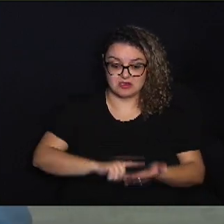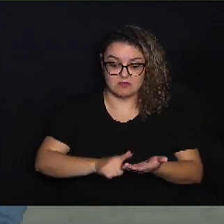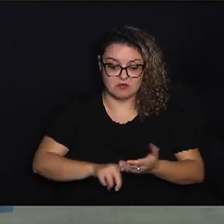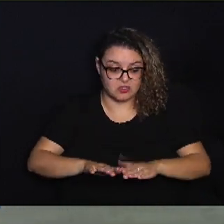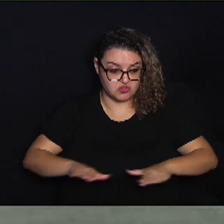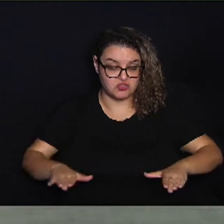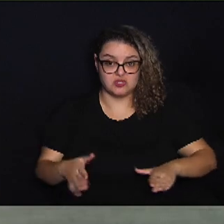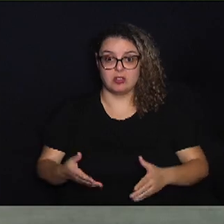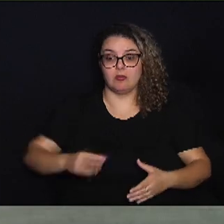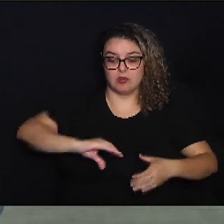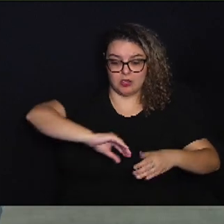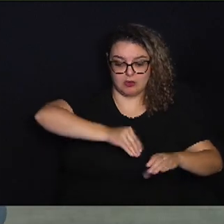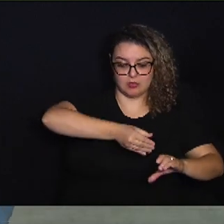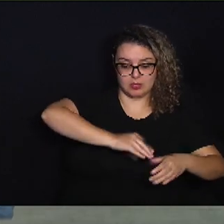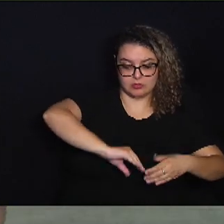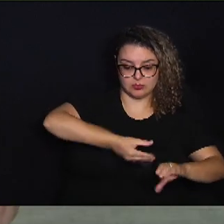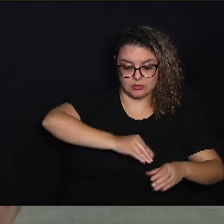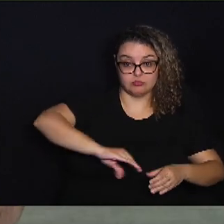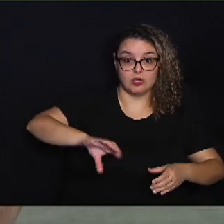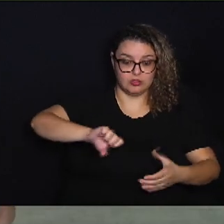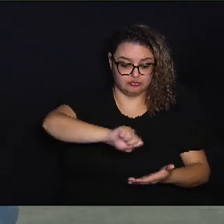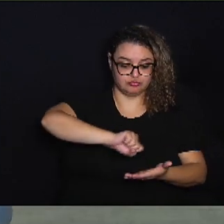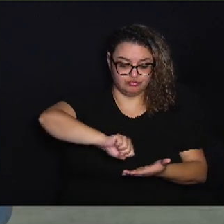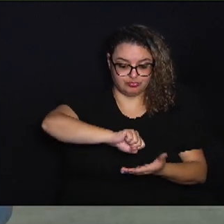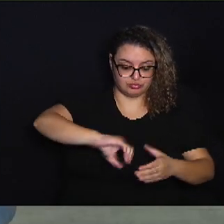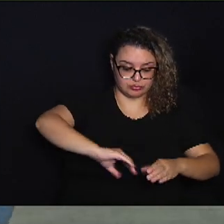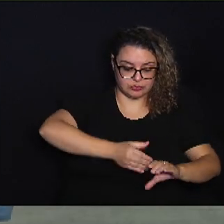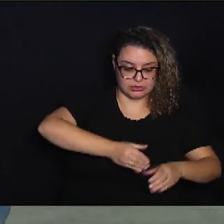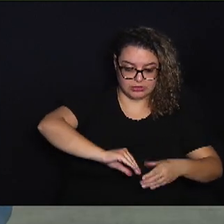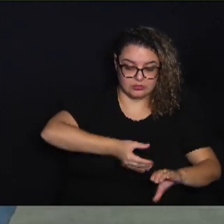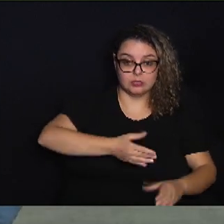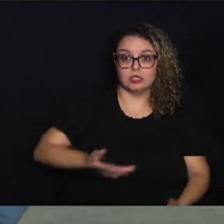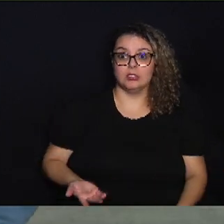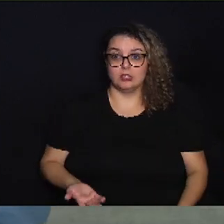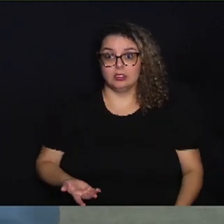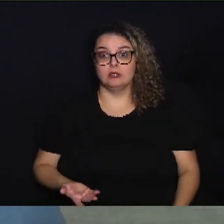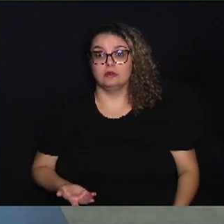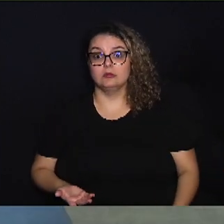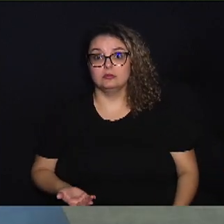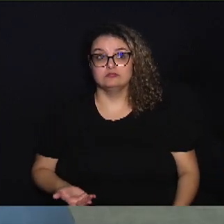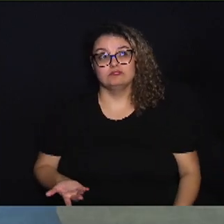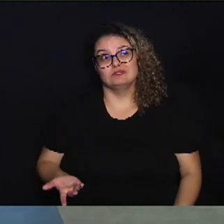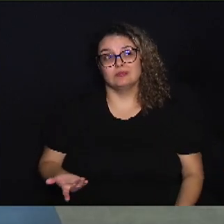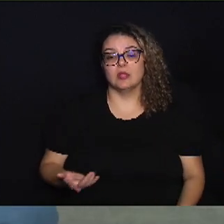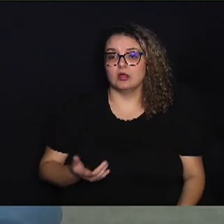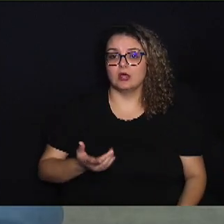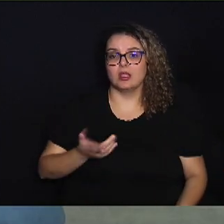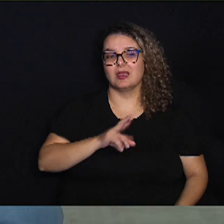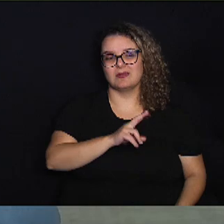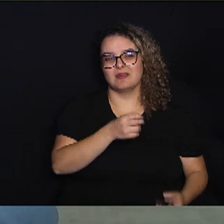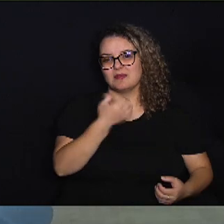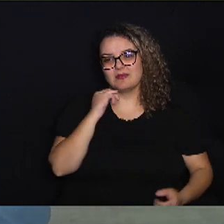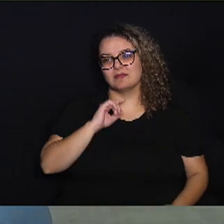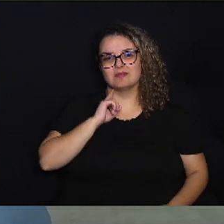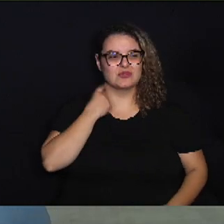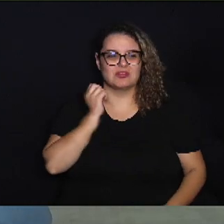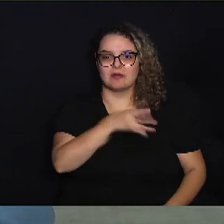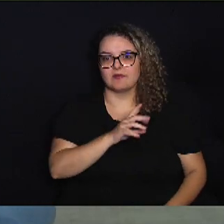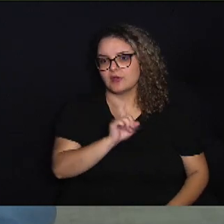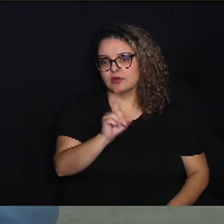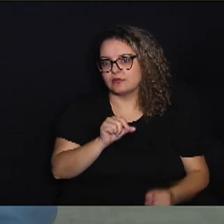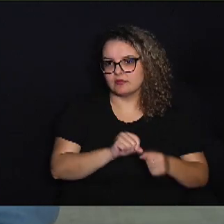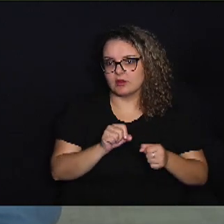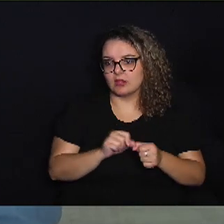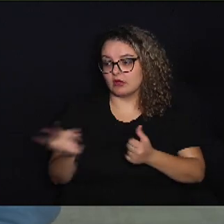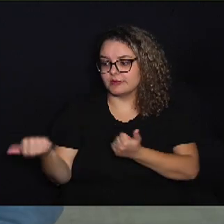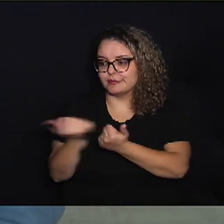químico que já não utilizou numa outra embalagem, num vasilhame de refrigerante ou de qualquer marca